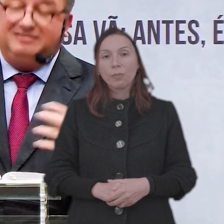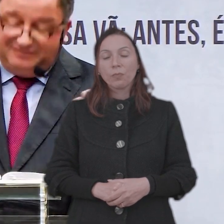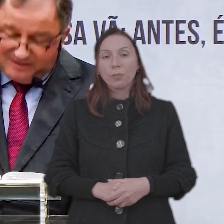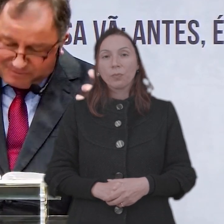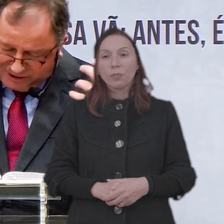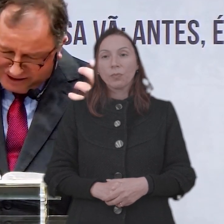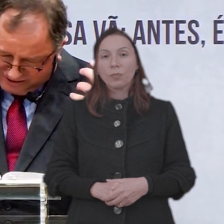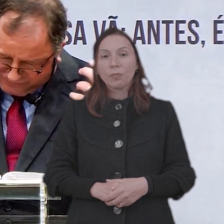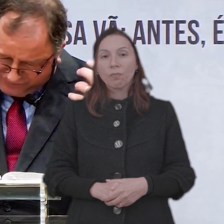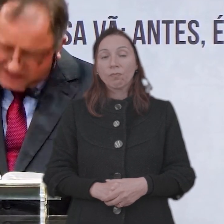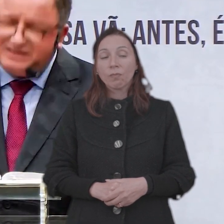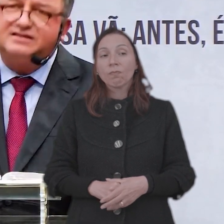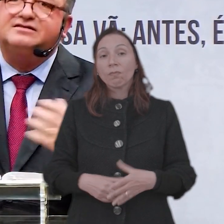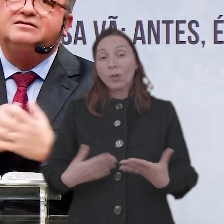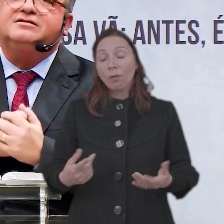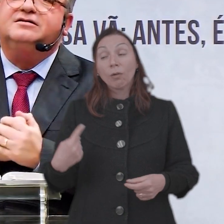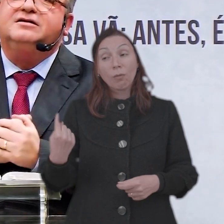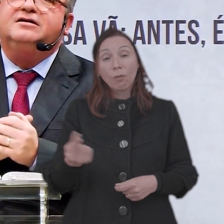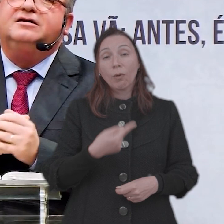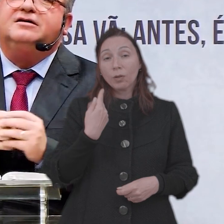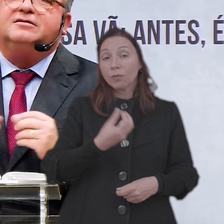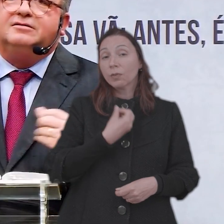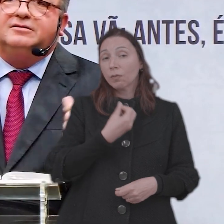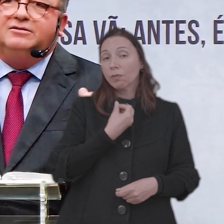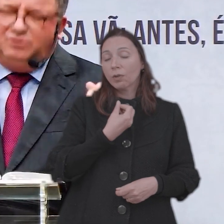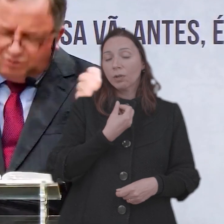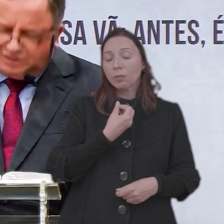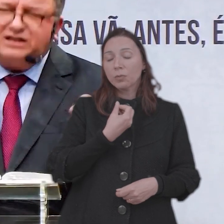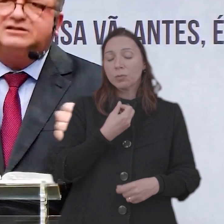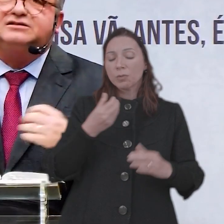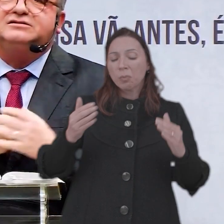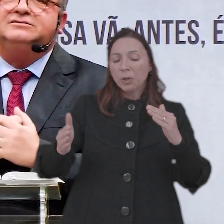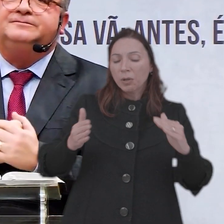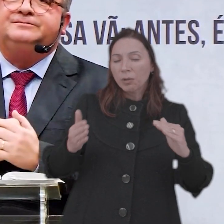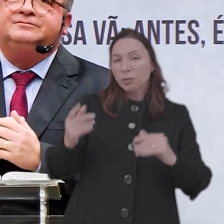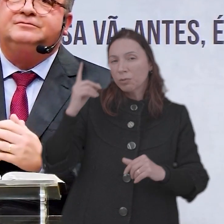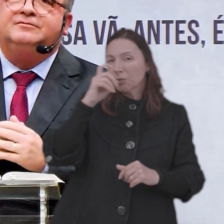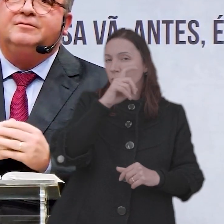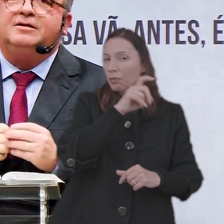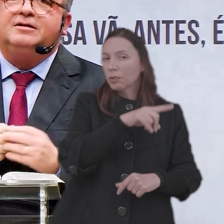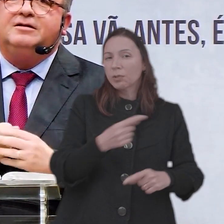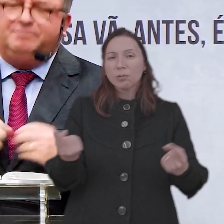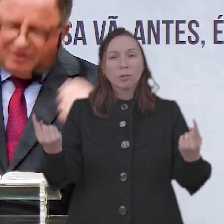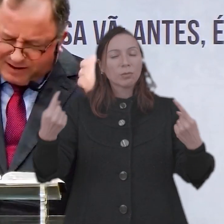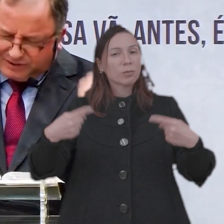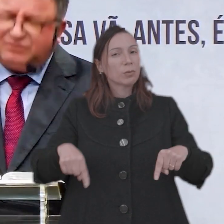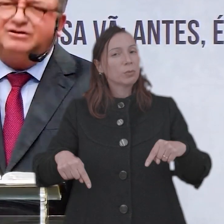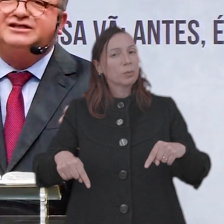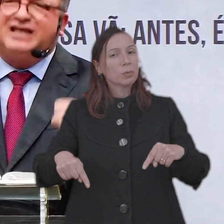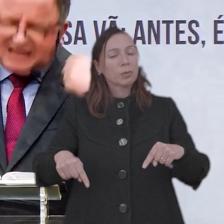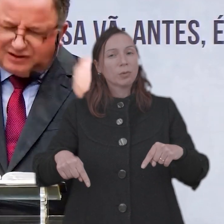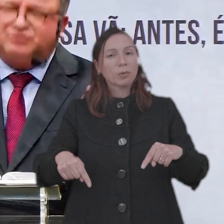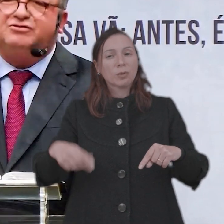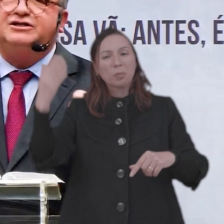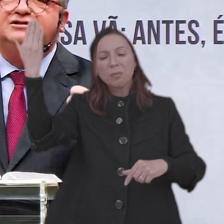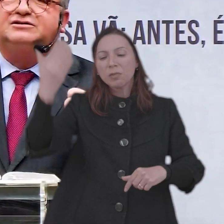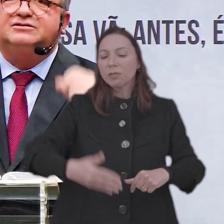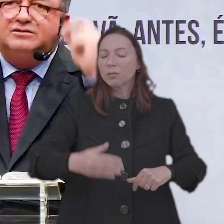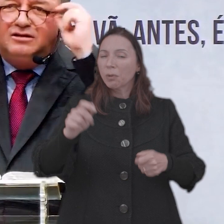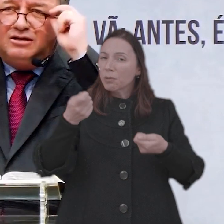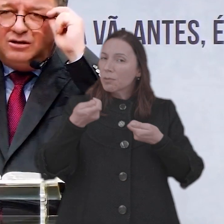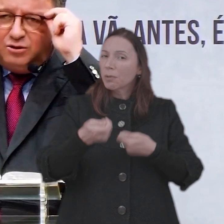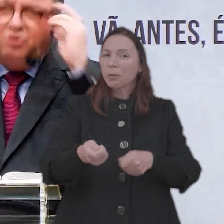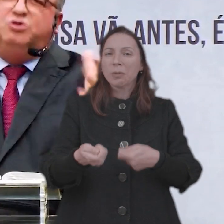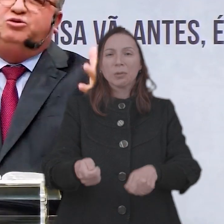vivemos dias difíceis, lutas, provações,